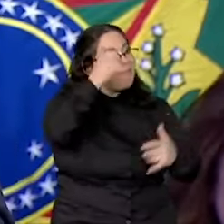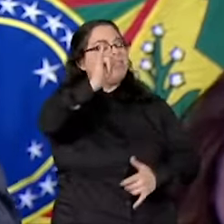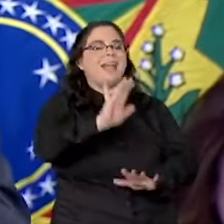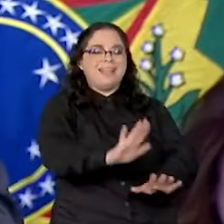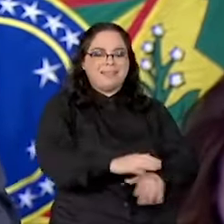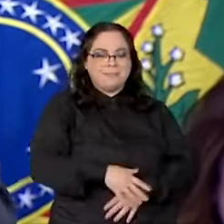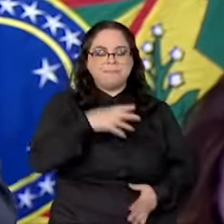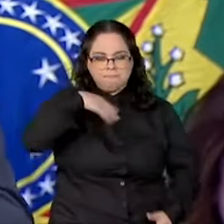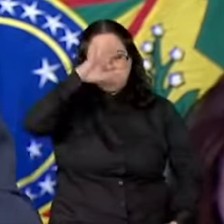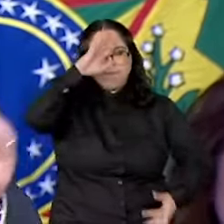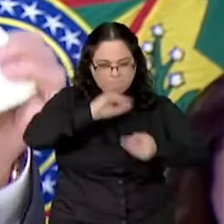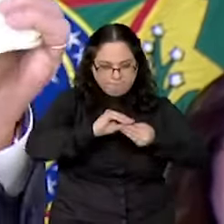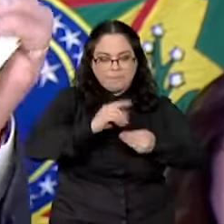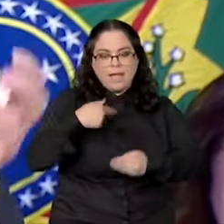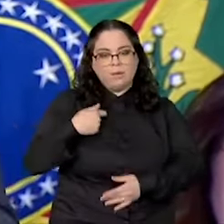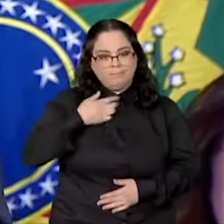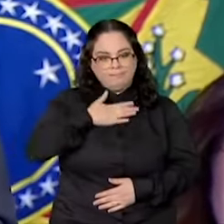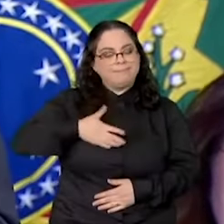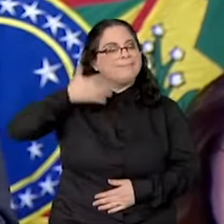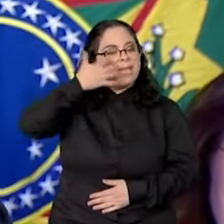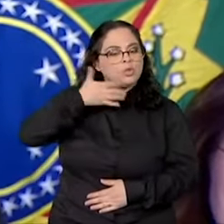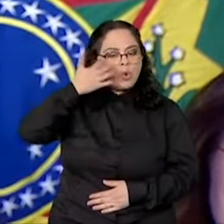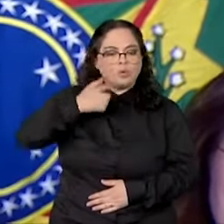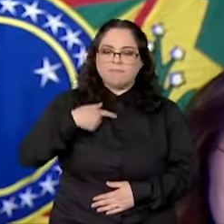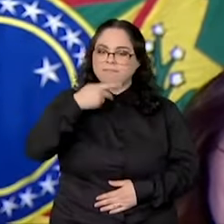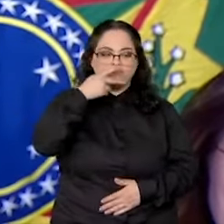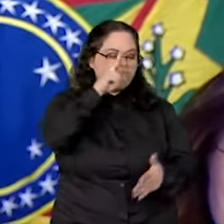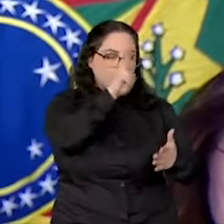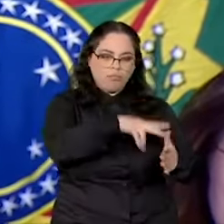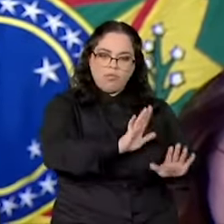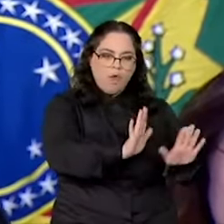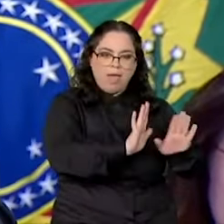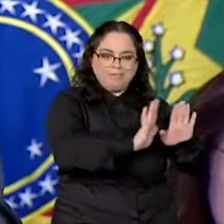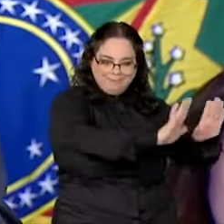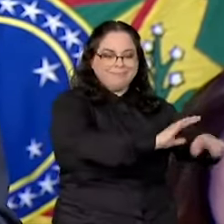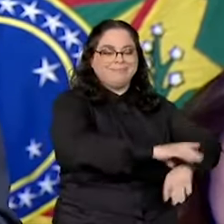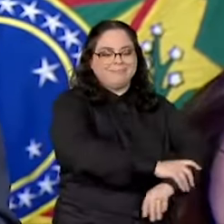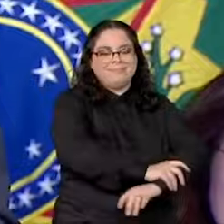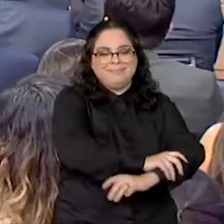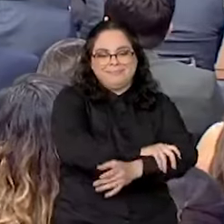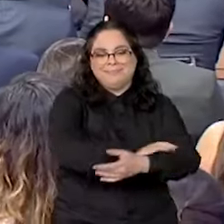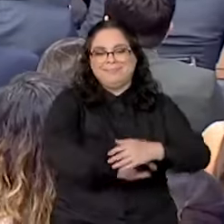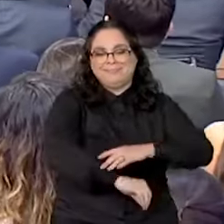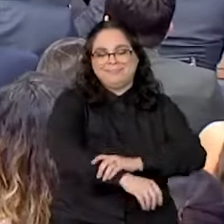para terminar. Eu estava com um discurso escrito aqui, mas eu resolvi não ler, porque